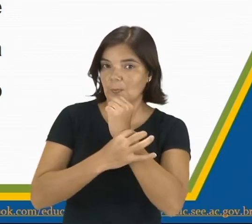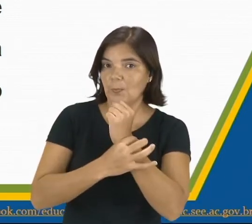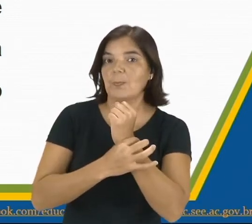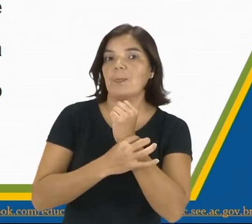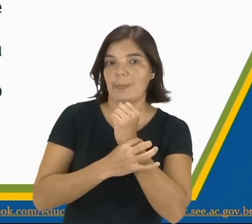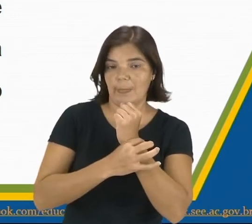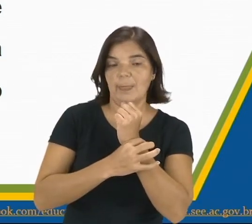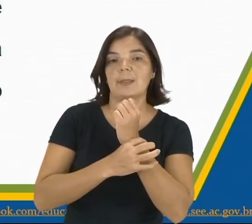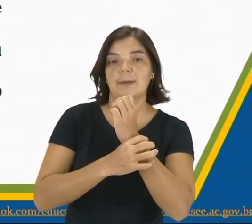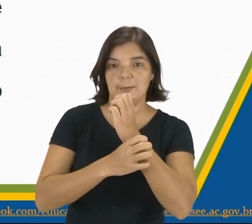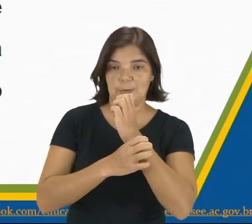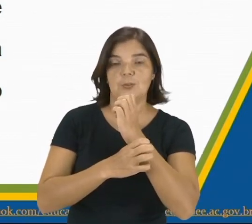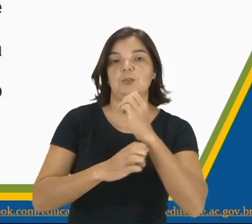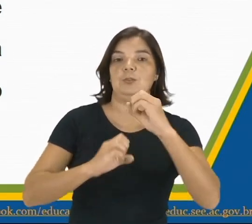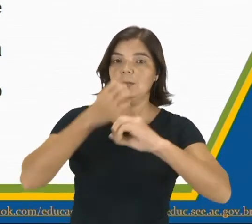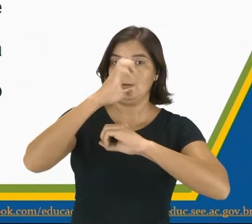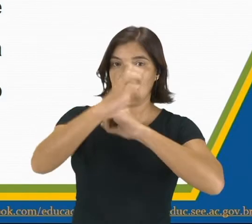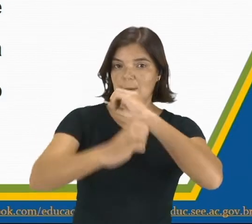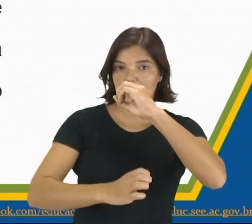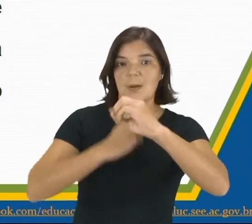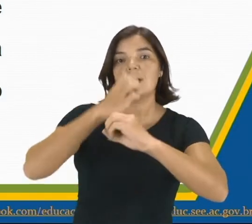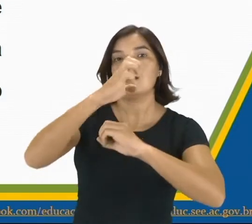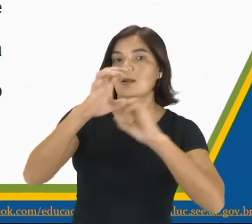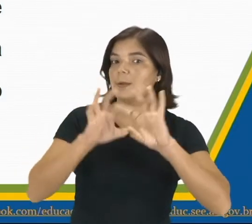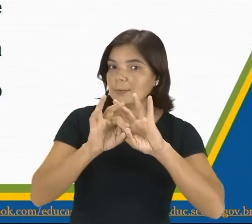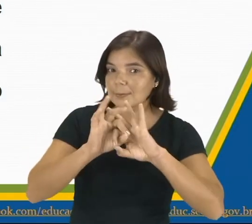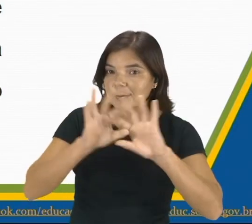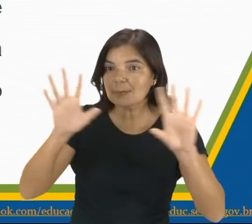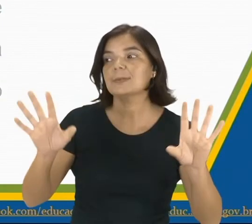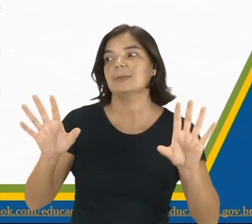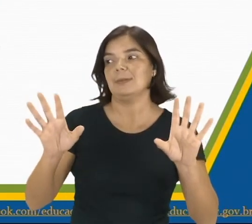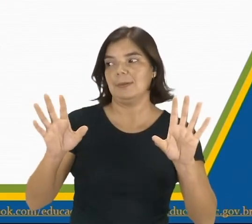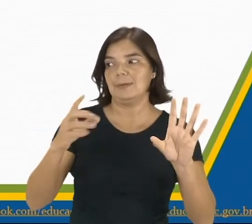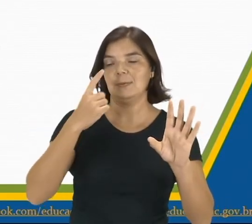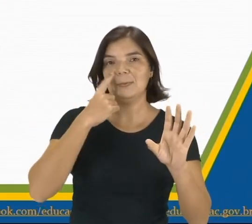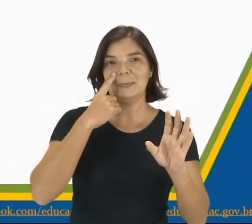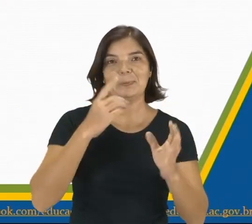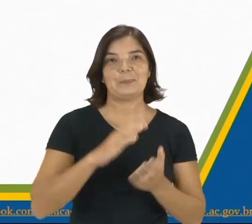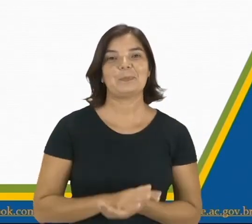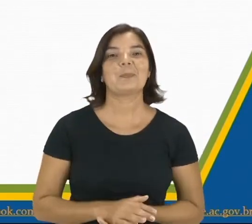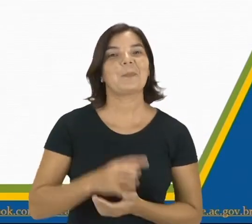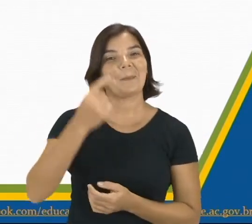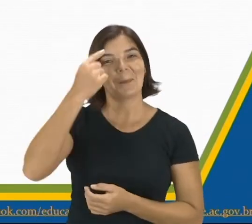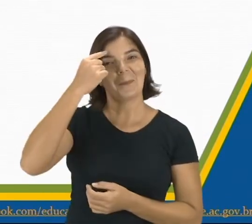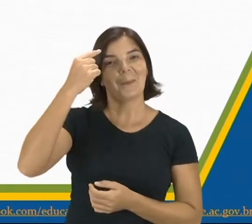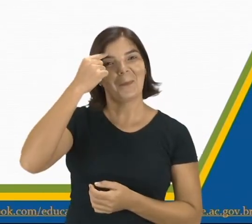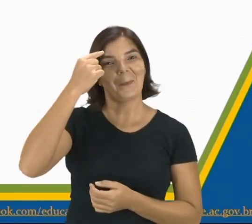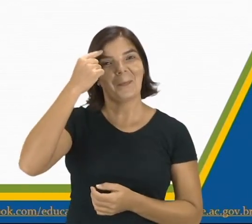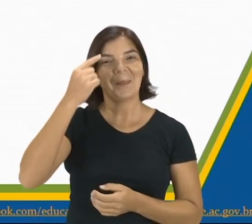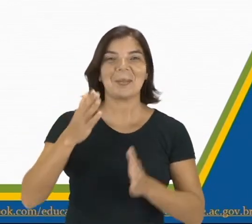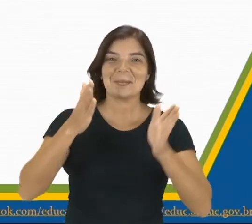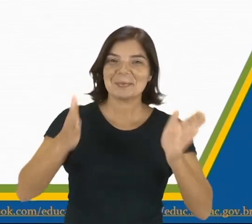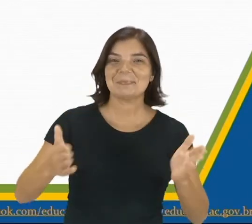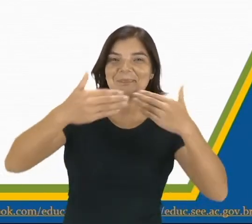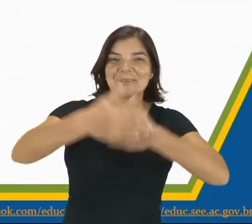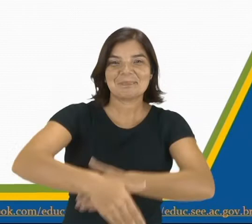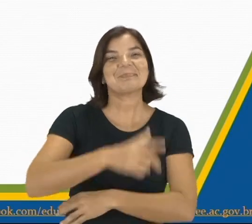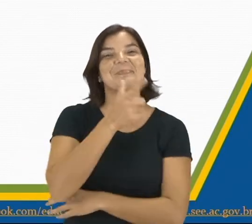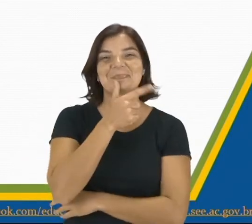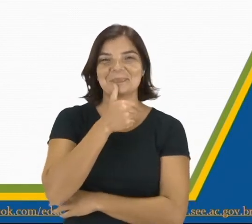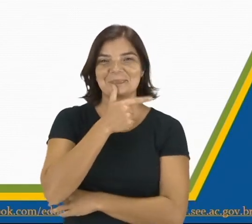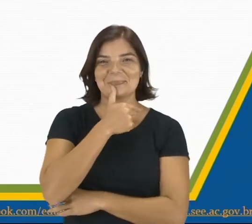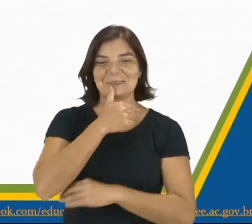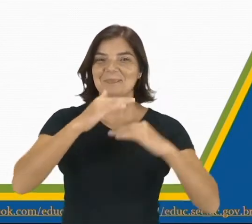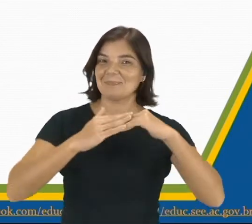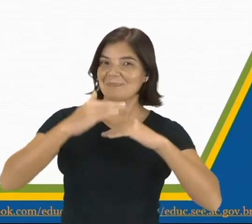de elétrons livres. Então na figura você pode ver isso, né? Imagine essas 2 caixas d'água, elas têm uma certa